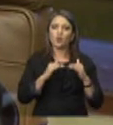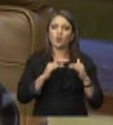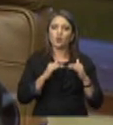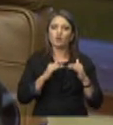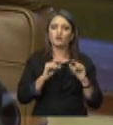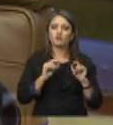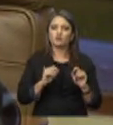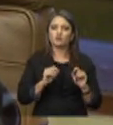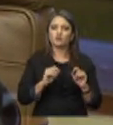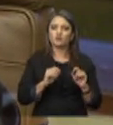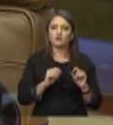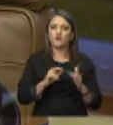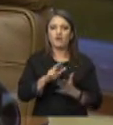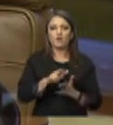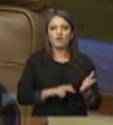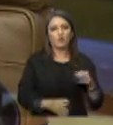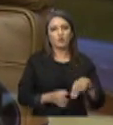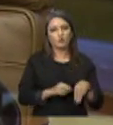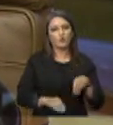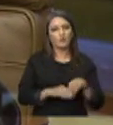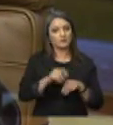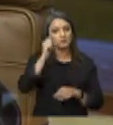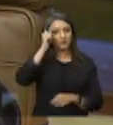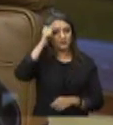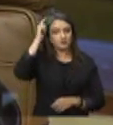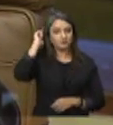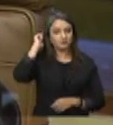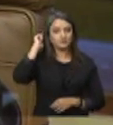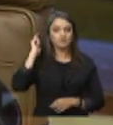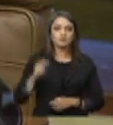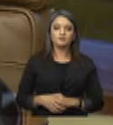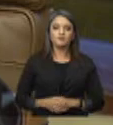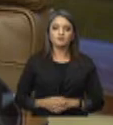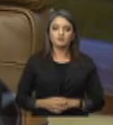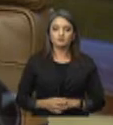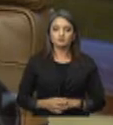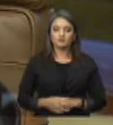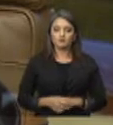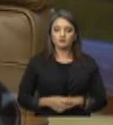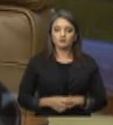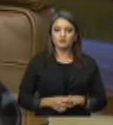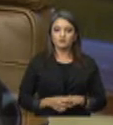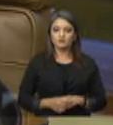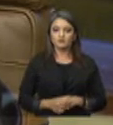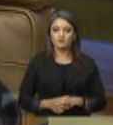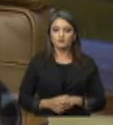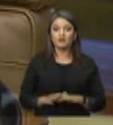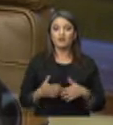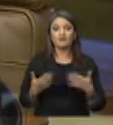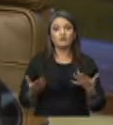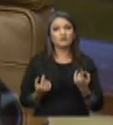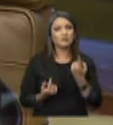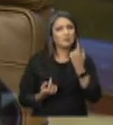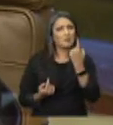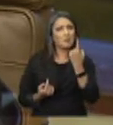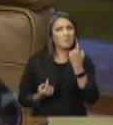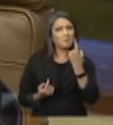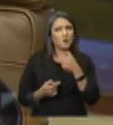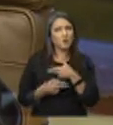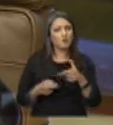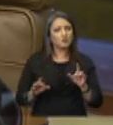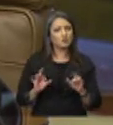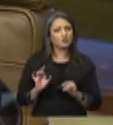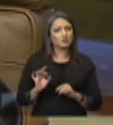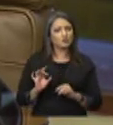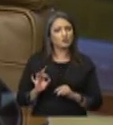indicados o silêncio eminente Ministro relator o Alexandre Morais nada obstante a um ponto específico